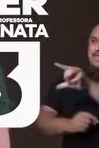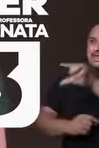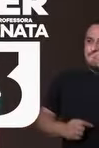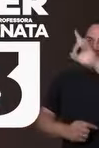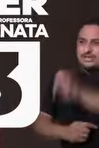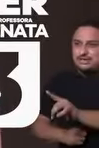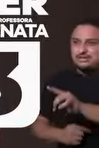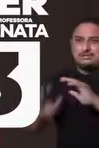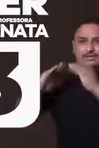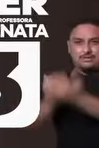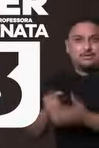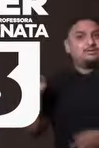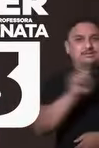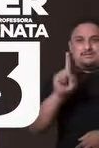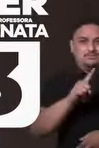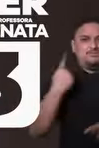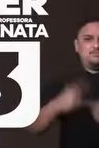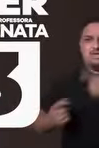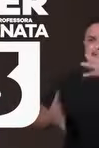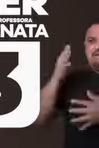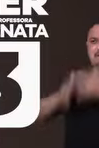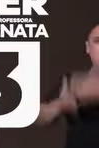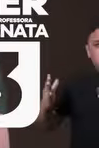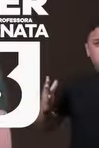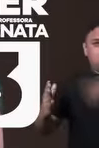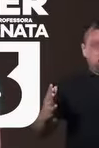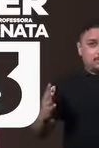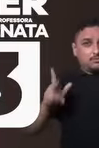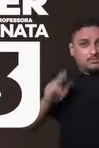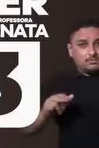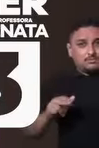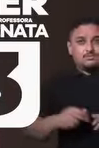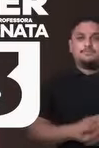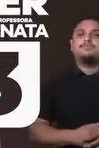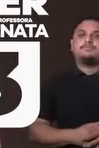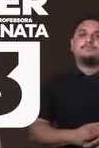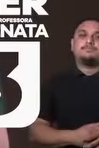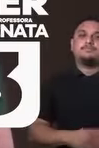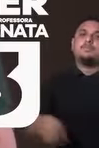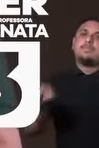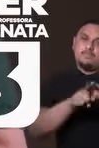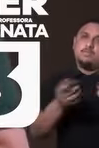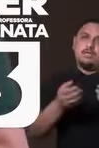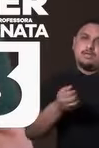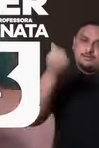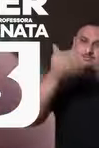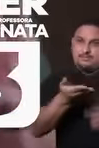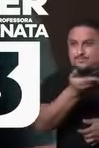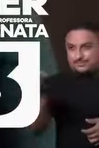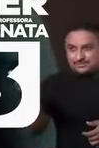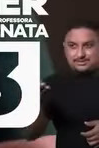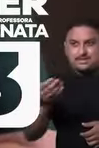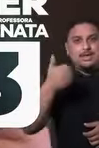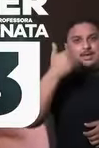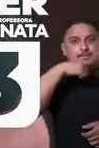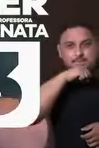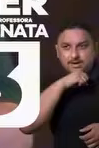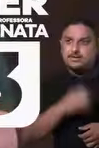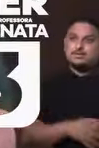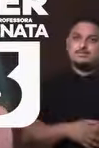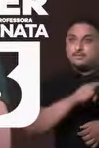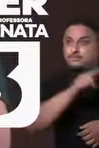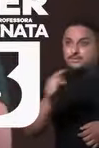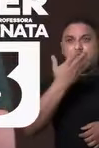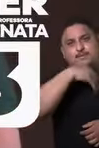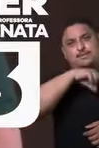hoje a educação do município de Manaus. E aproveitando o tema educação, eu quero falar para você, mãe solo, pai solo,